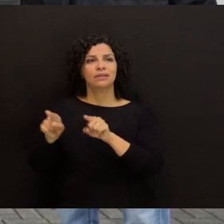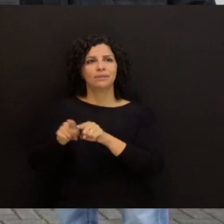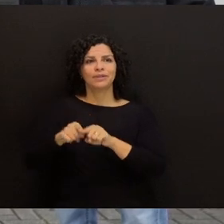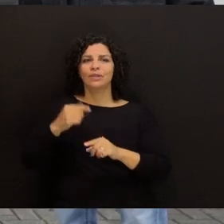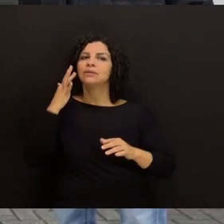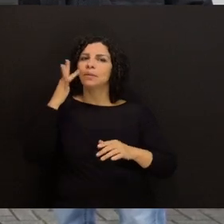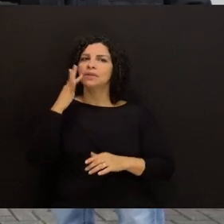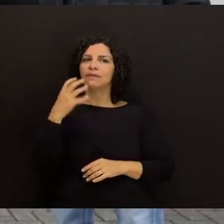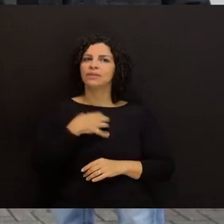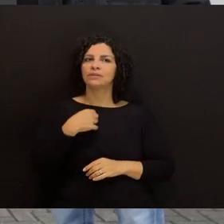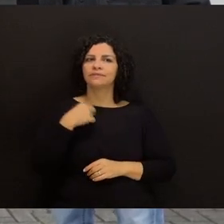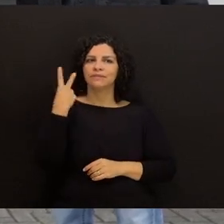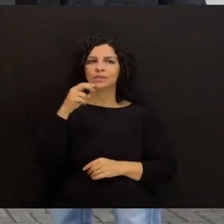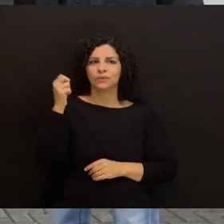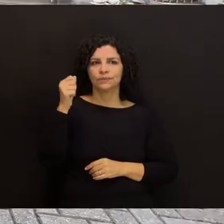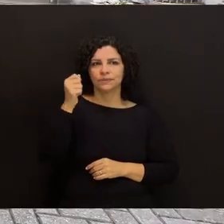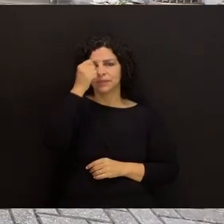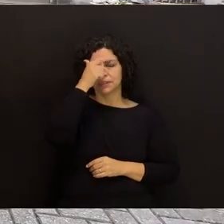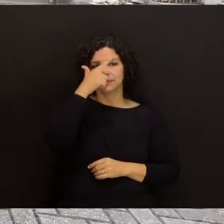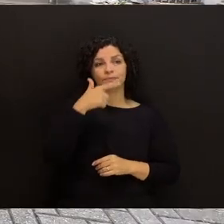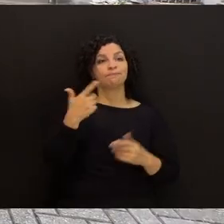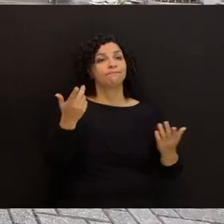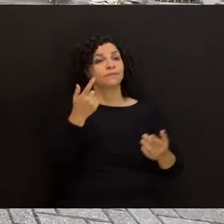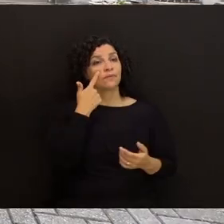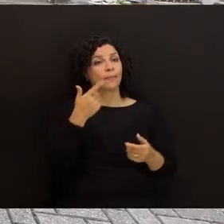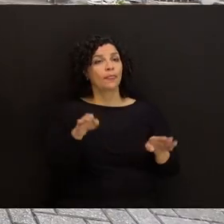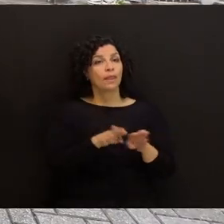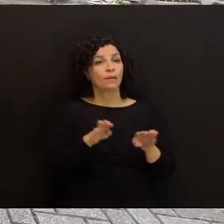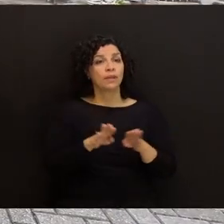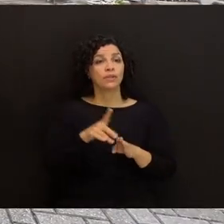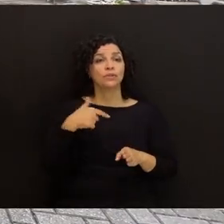a gente já imaginava o vereador né